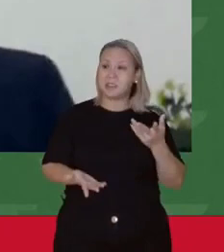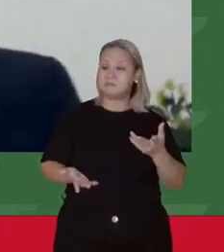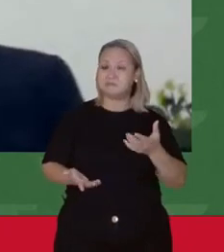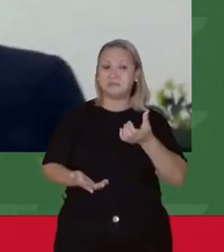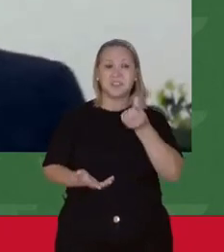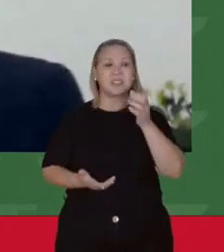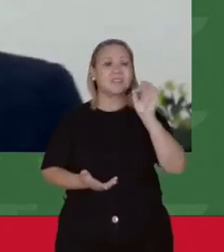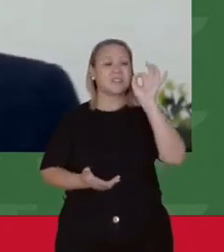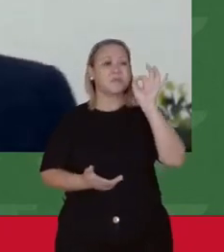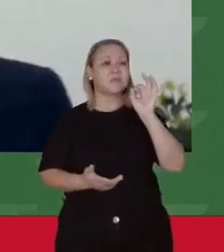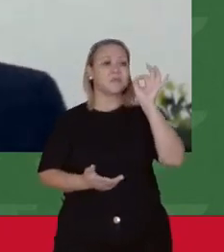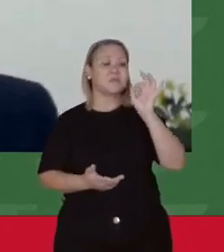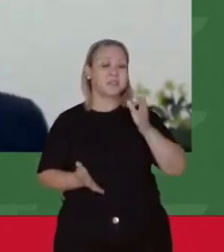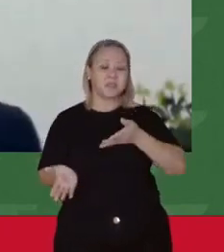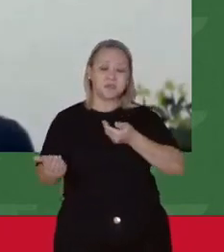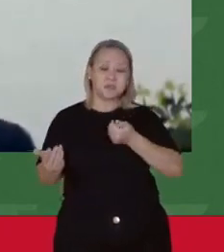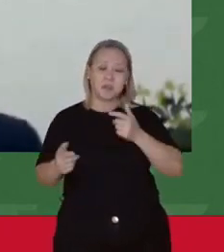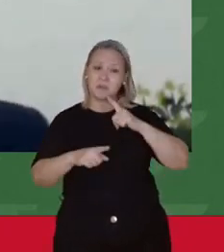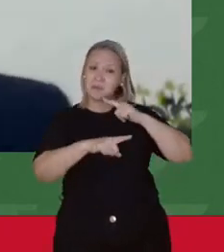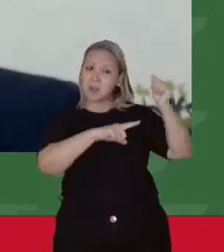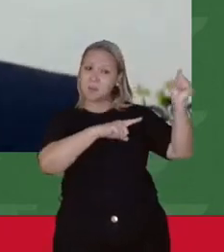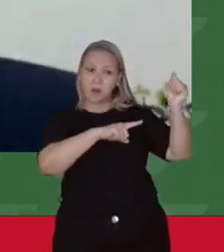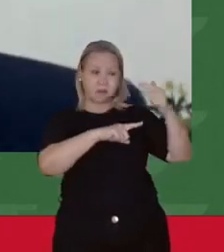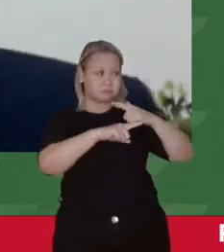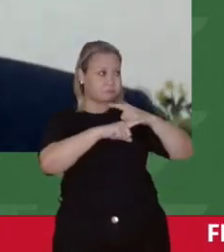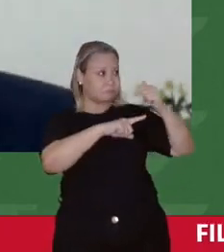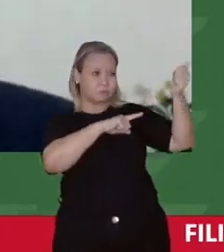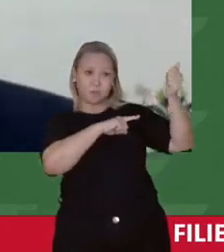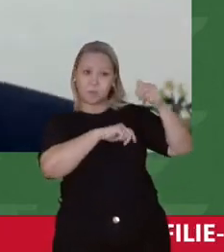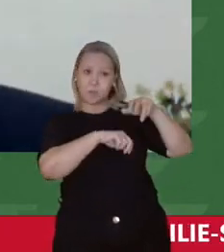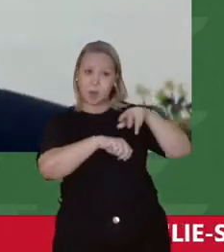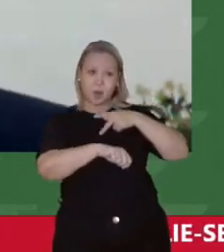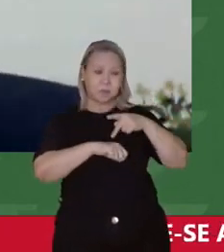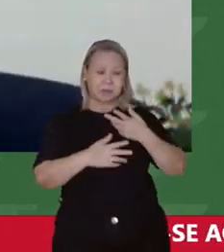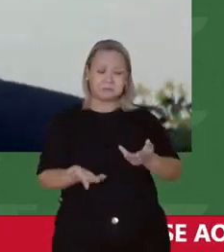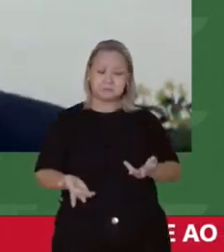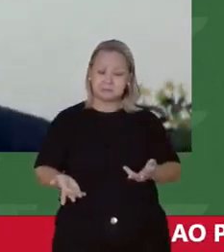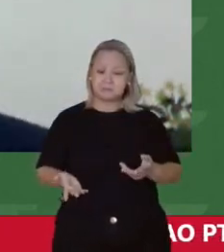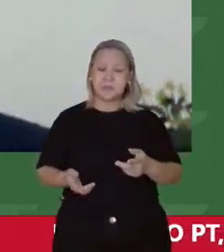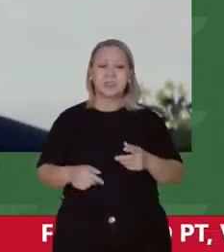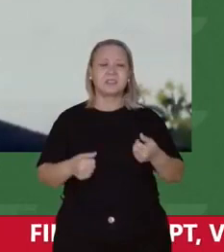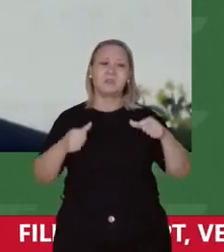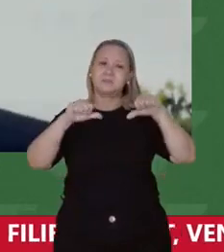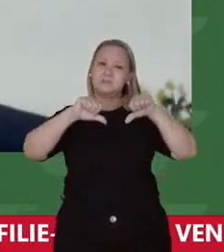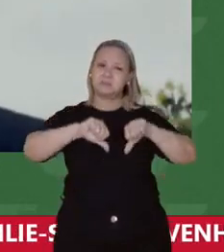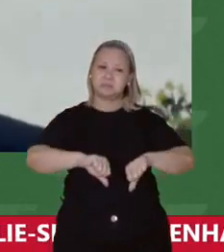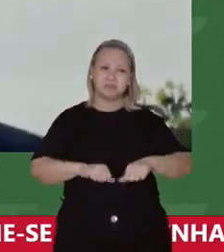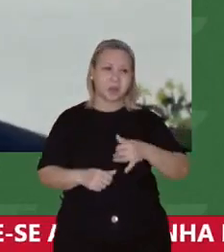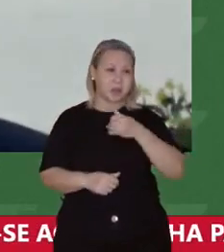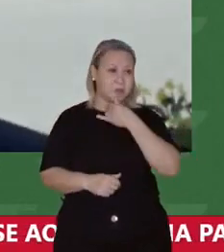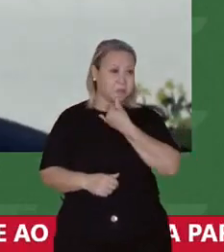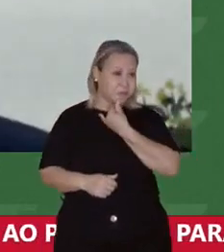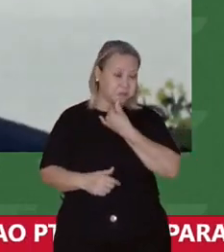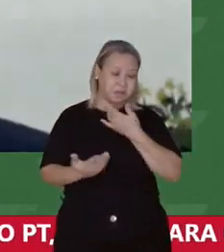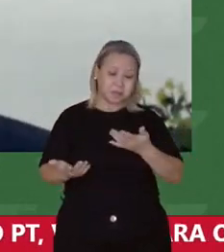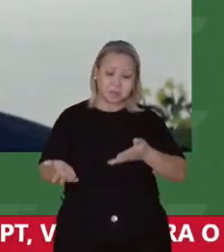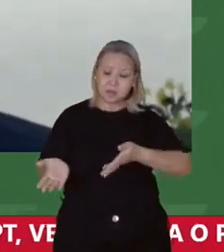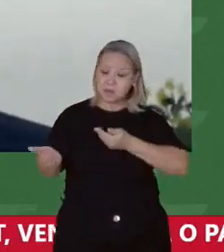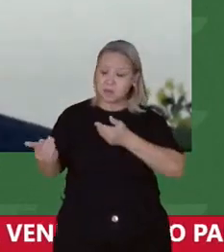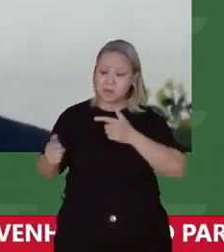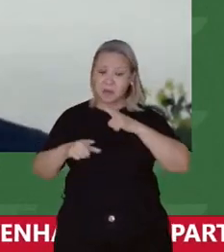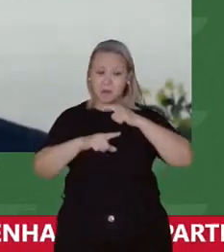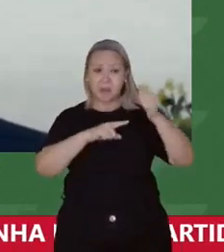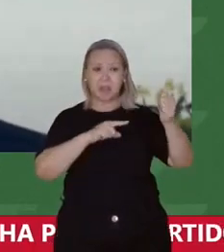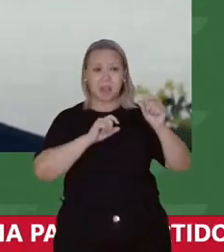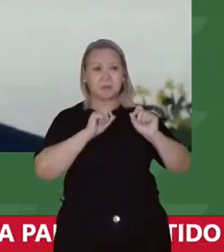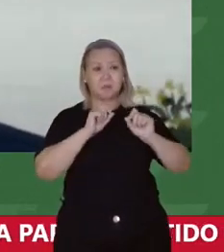país condenado ao fracasso, quando a sua juventude não reconhece mais sua nação, quer ir embora da sua nação, é um país condenado enquanto